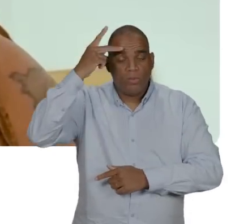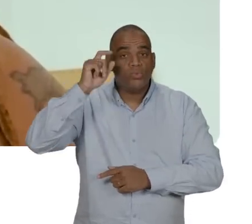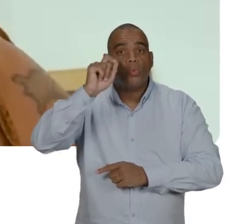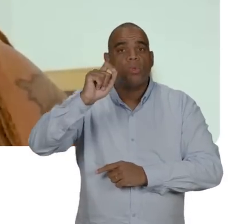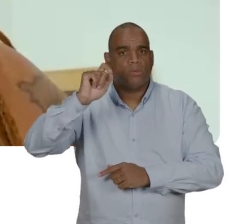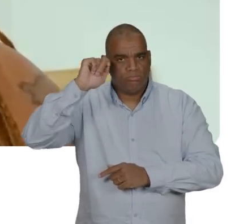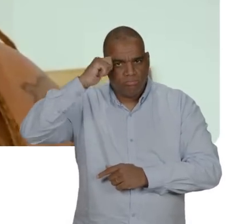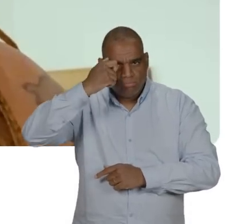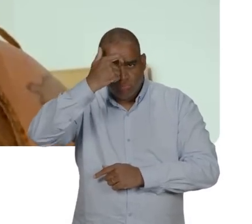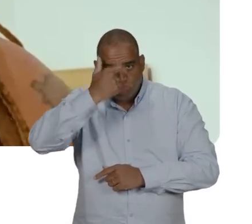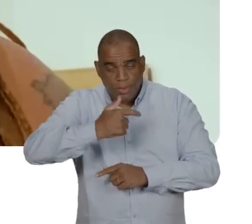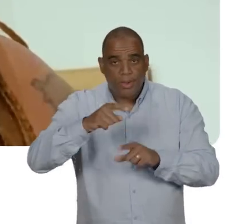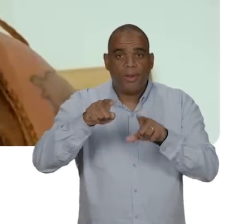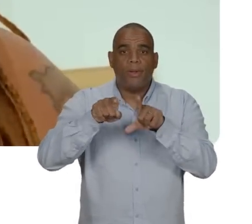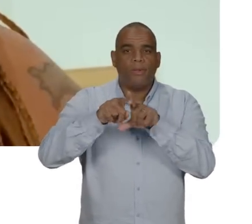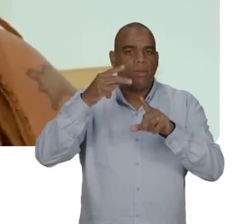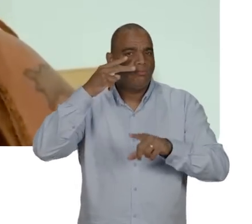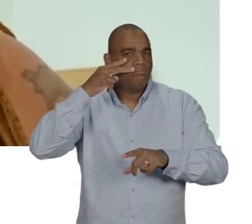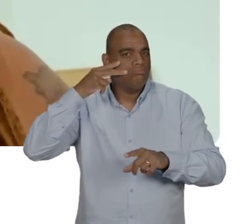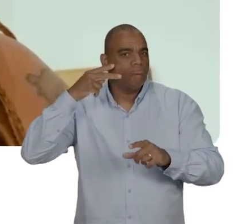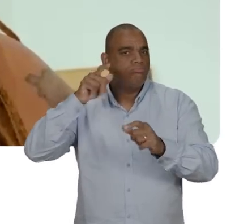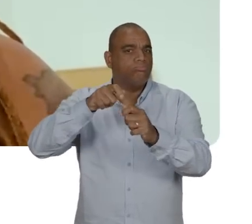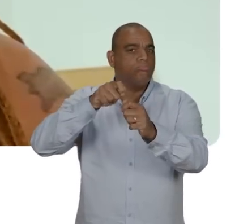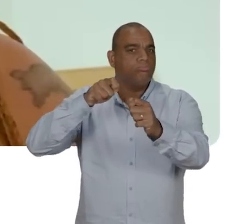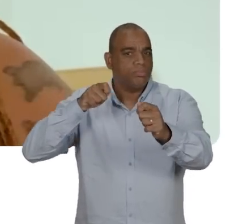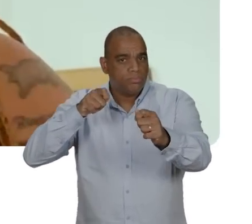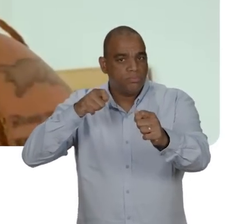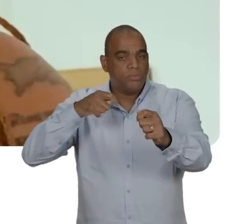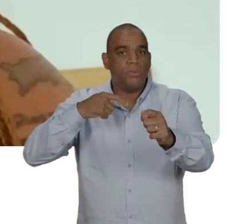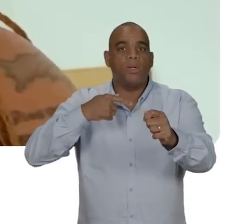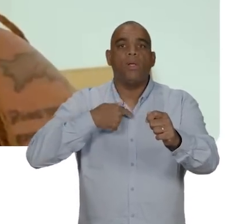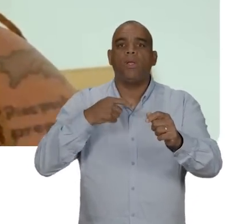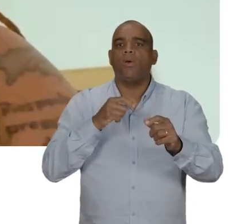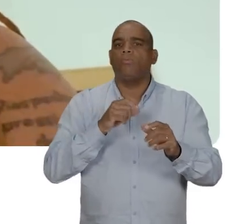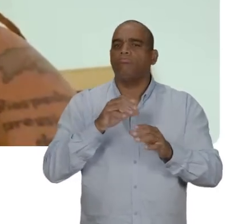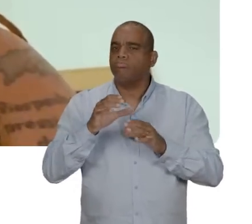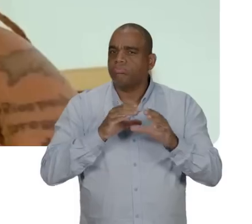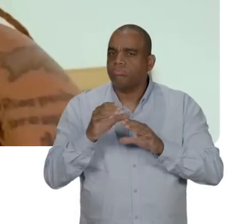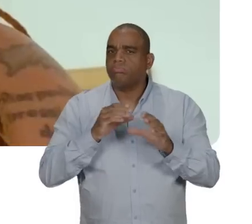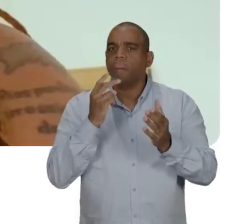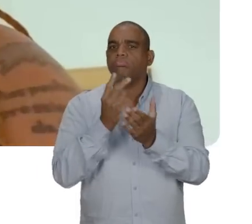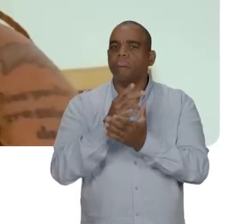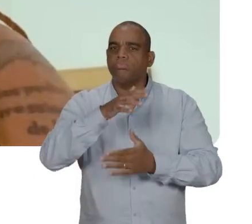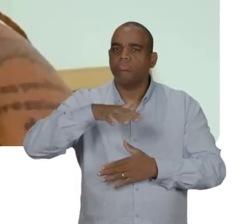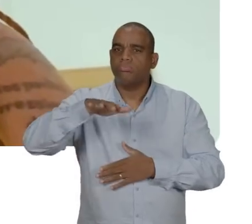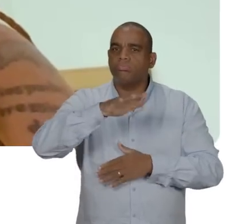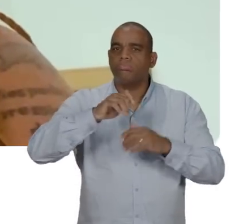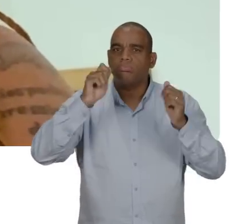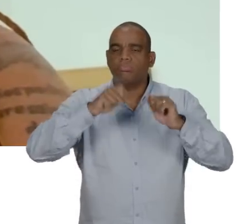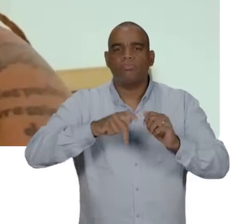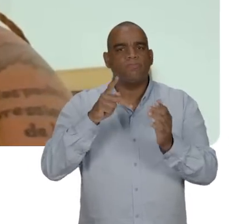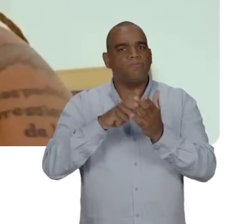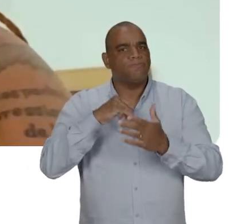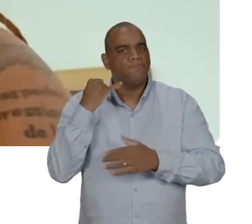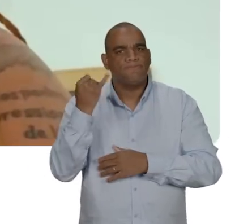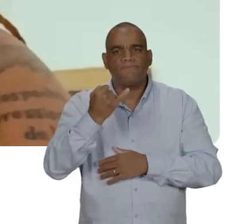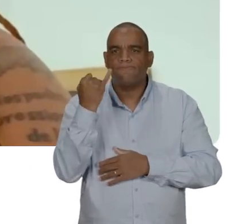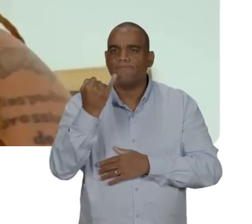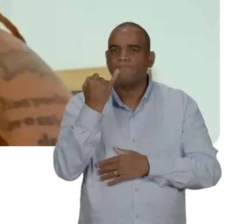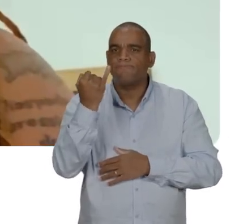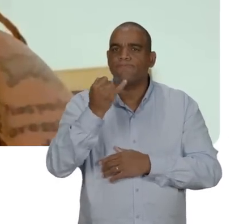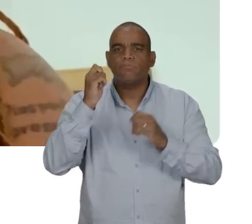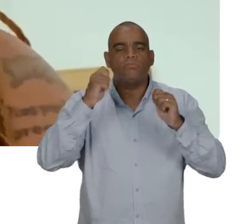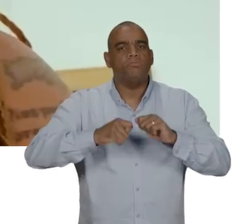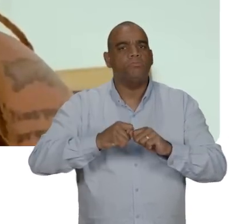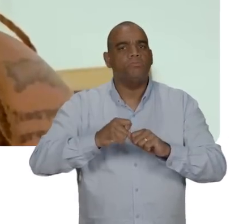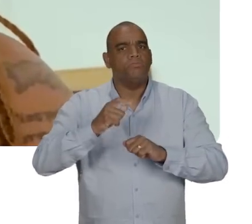indígenas nessas eleições. Eu sou coordenadora de formação do Instituto Update no Brasil e é